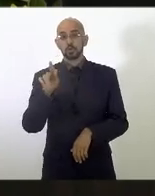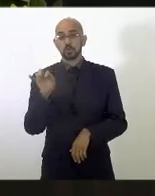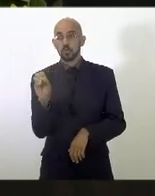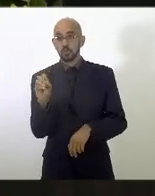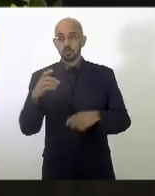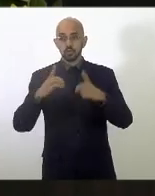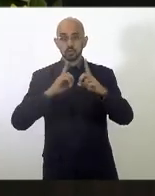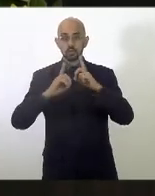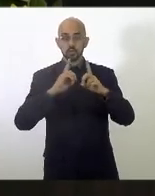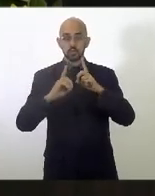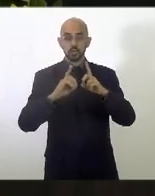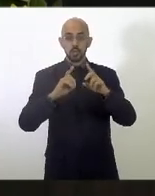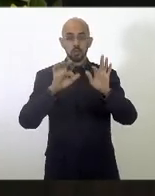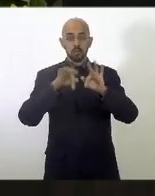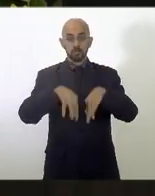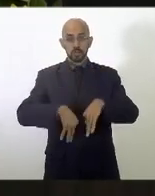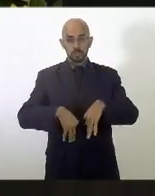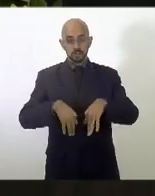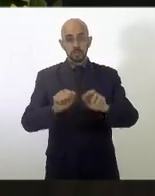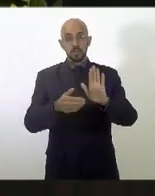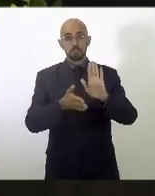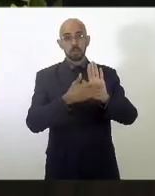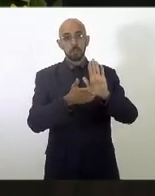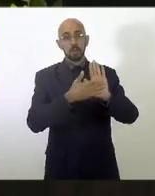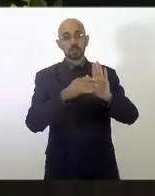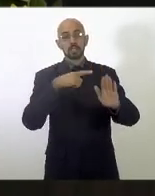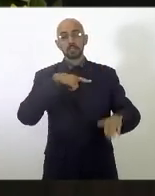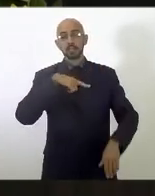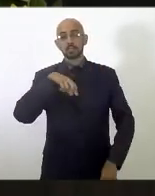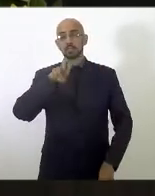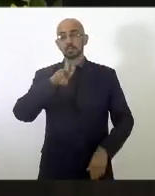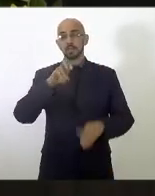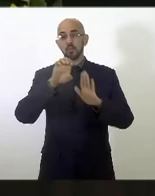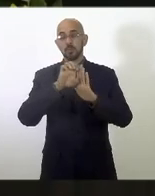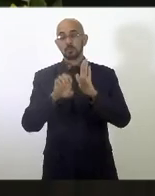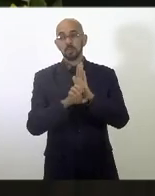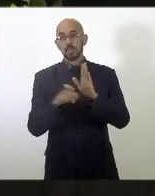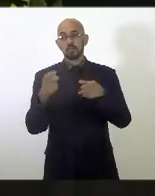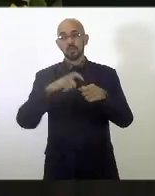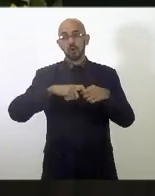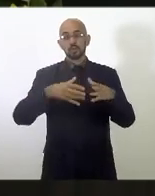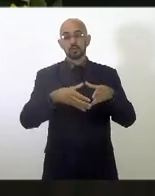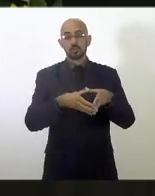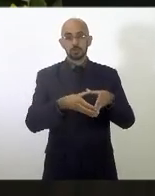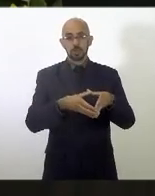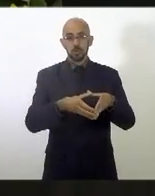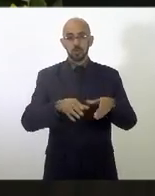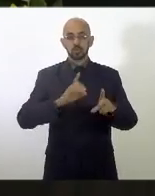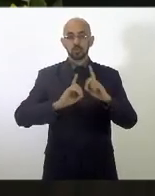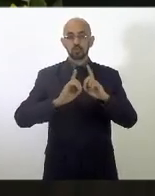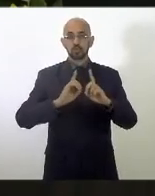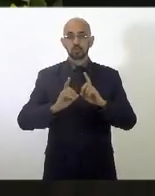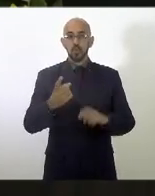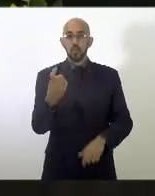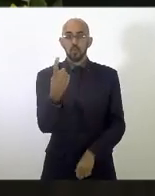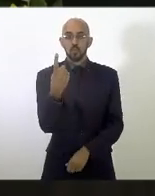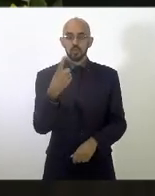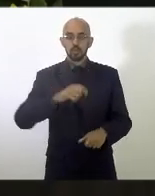havendo que queira discutir, encerrada a discussão, a presente proposta recebeu 5 emendas e retorna às comissões. Em discussão única, projeto de